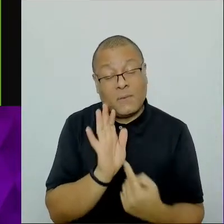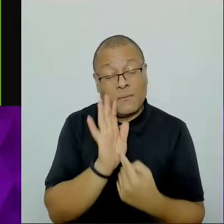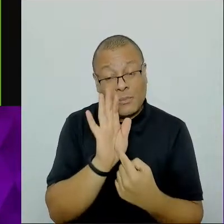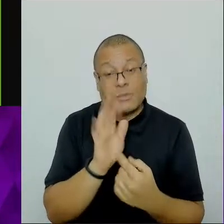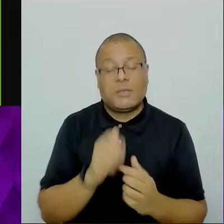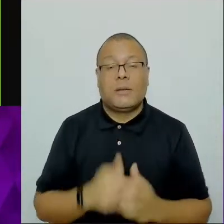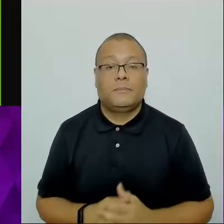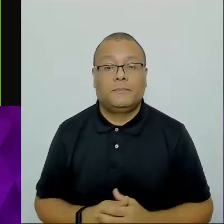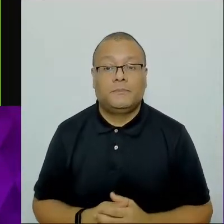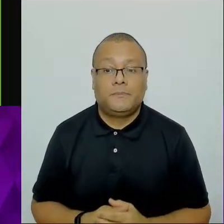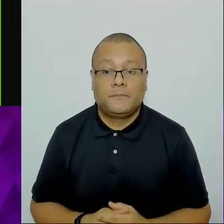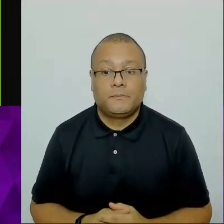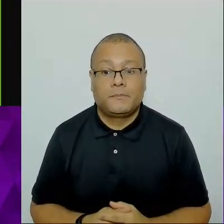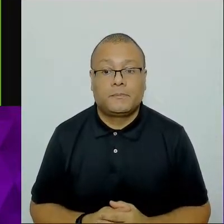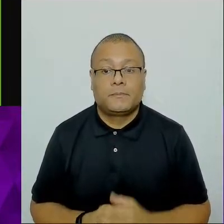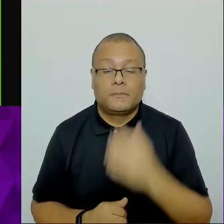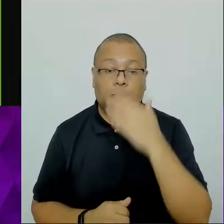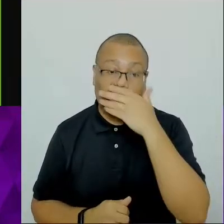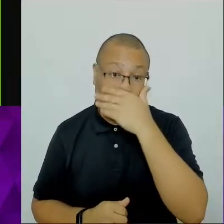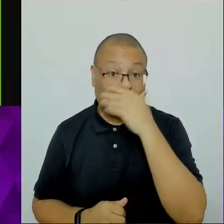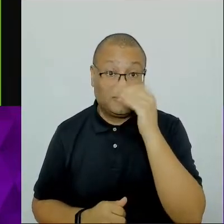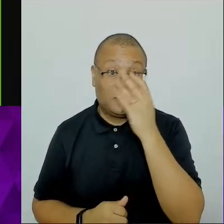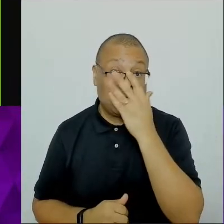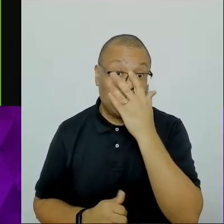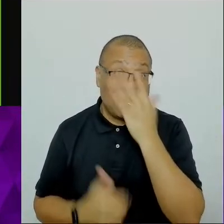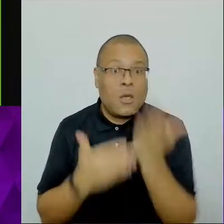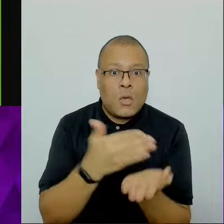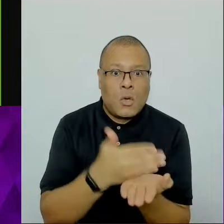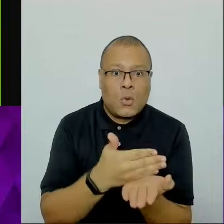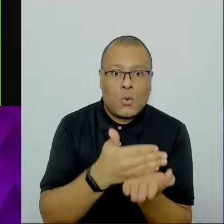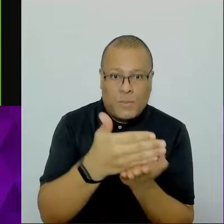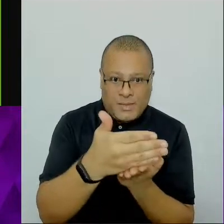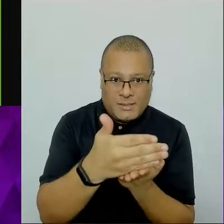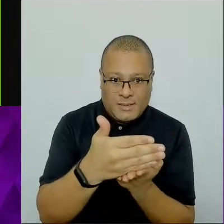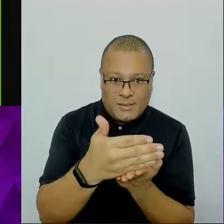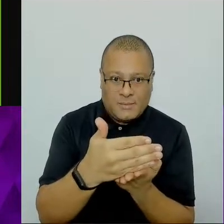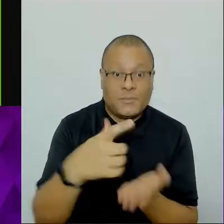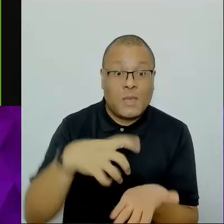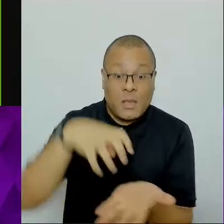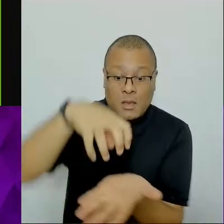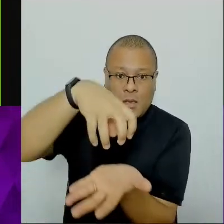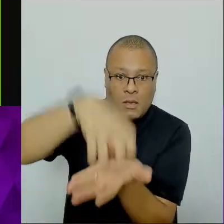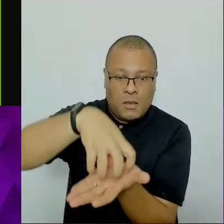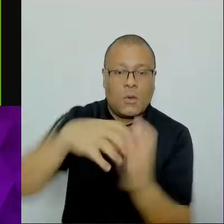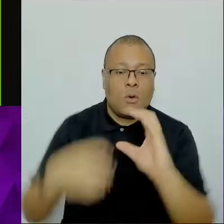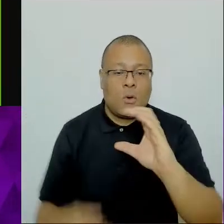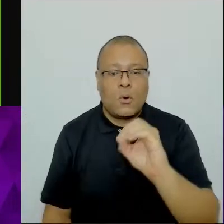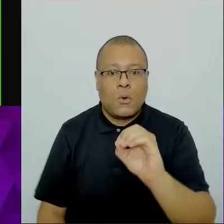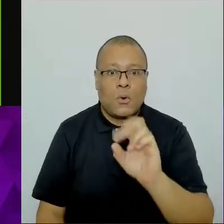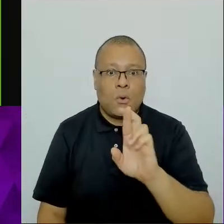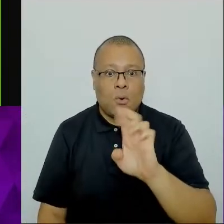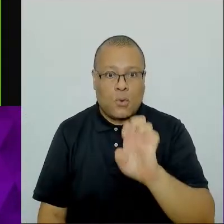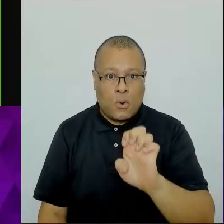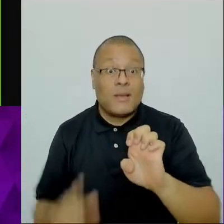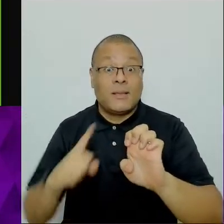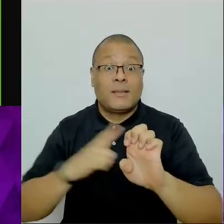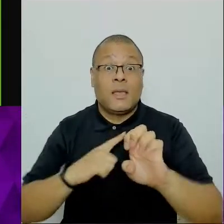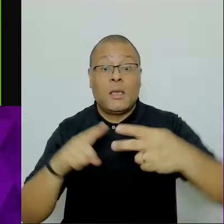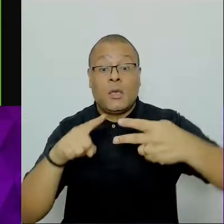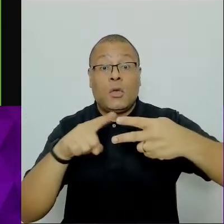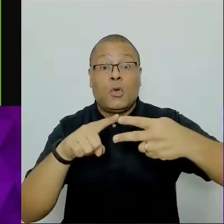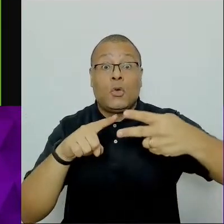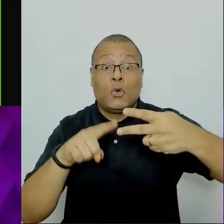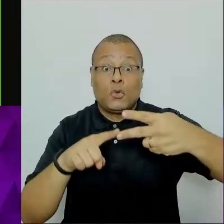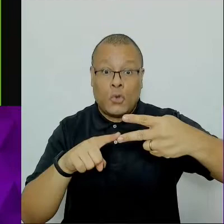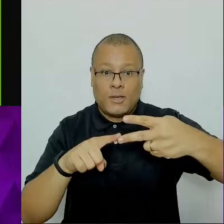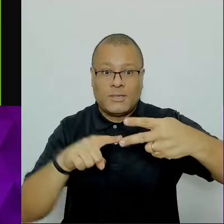pouco. Começando então, né, a gente tem o core aqui da nossa aplicação e dentro dela a gente vai ter dois domínios, tá? O